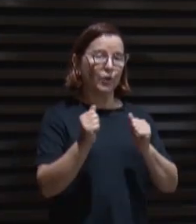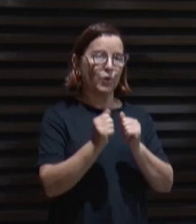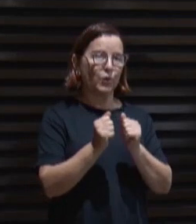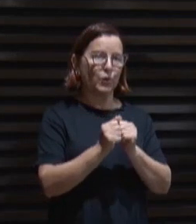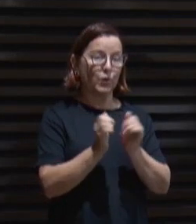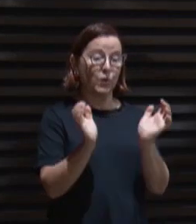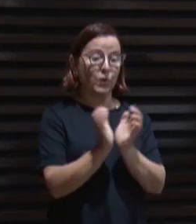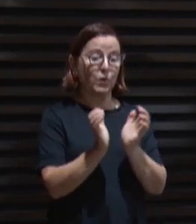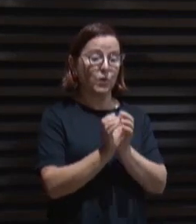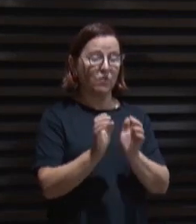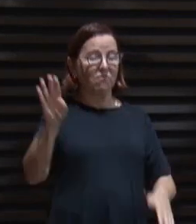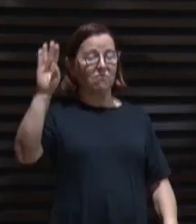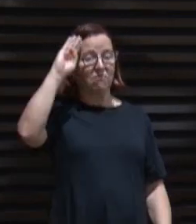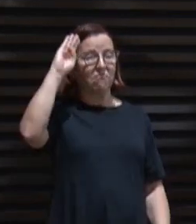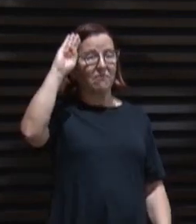junto